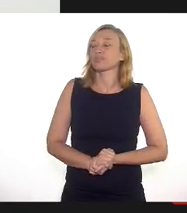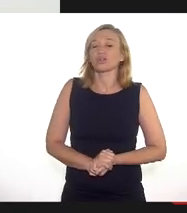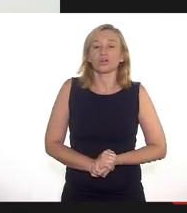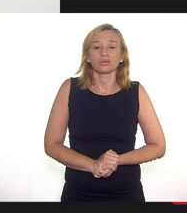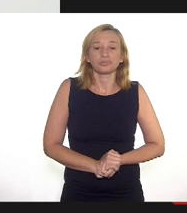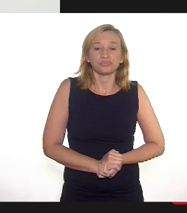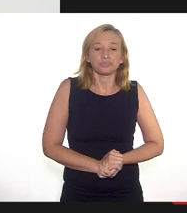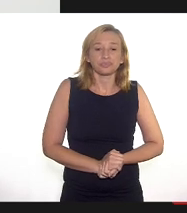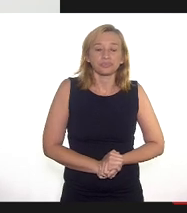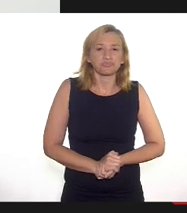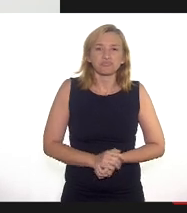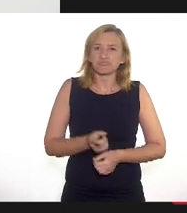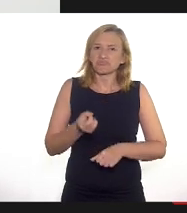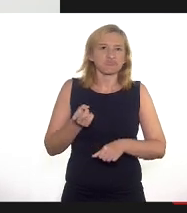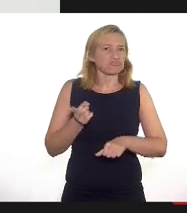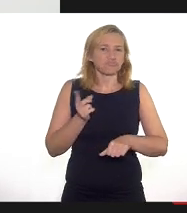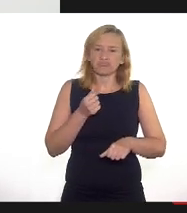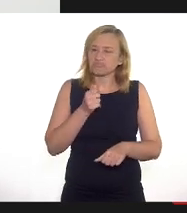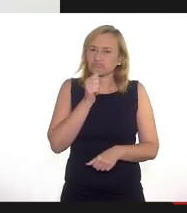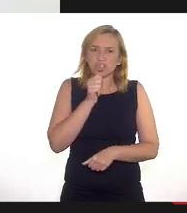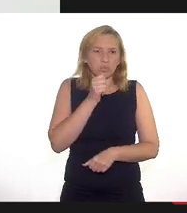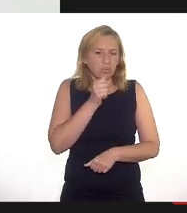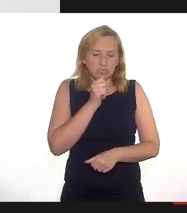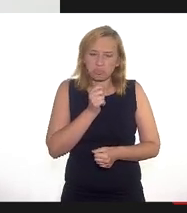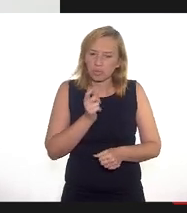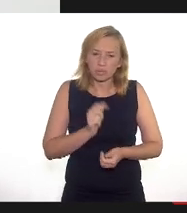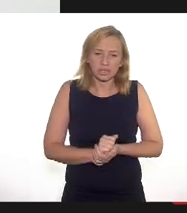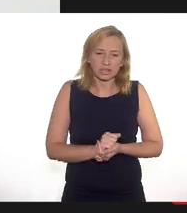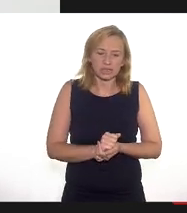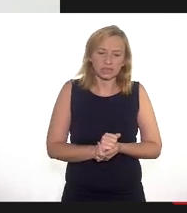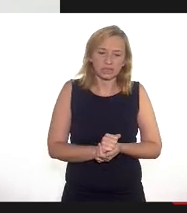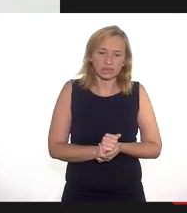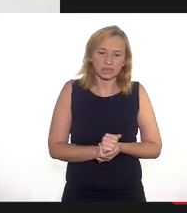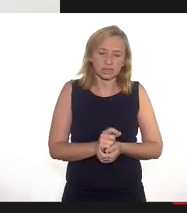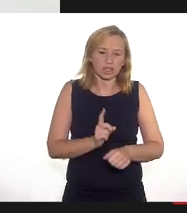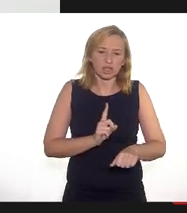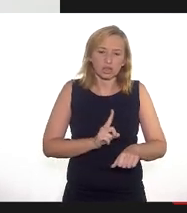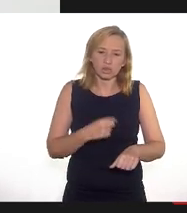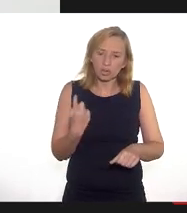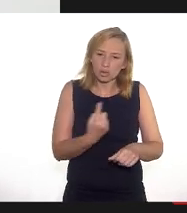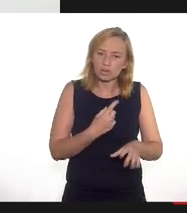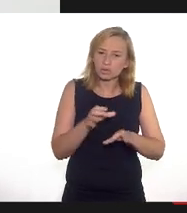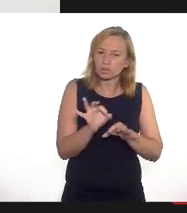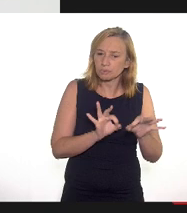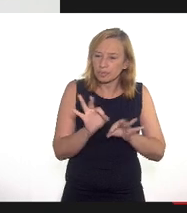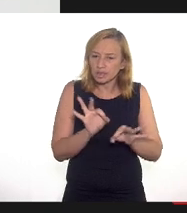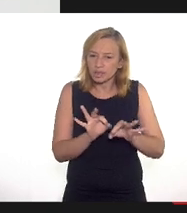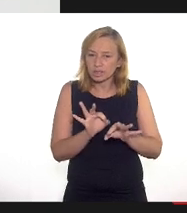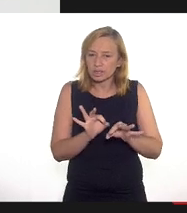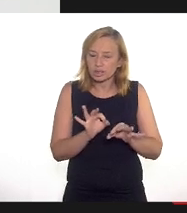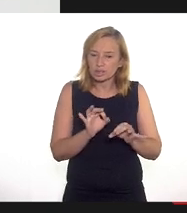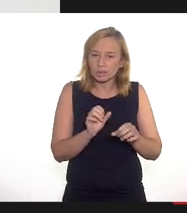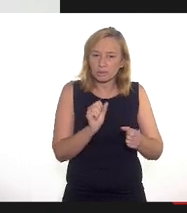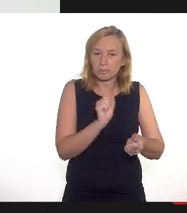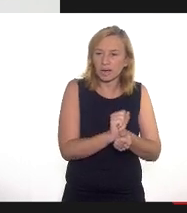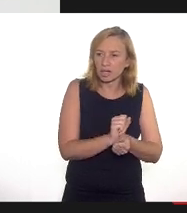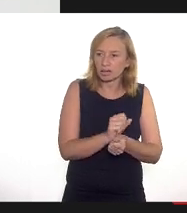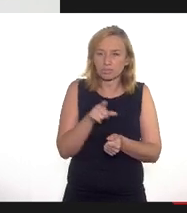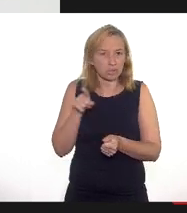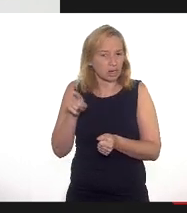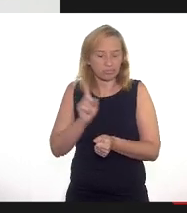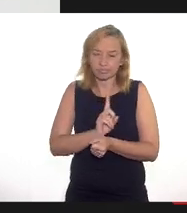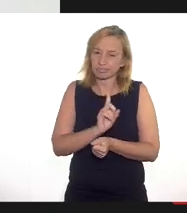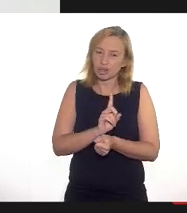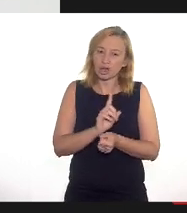E em nenhum momento a gente teve nenhuma dos nossos planos ou dos nossos anseios frustrados por eles. Algumas